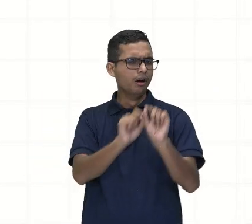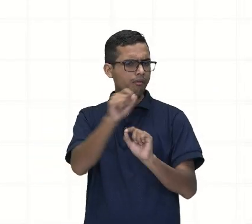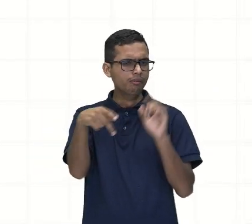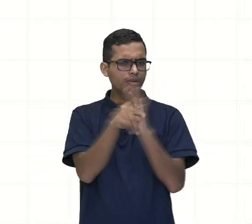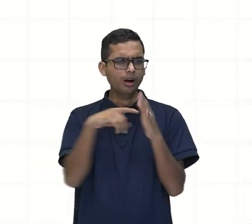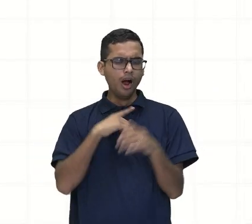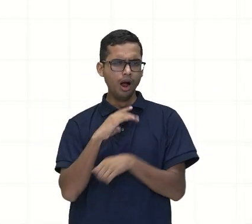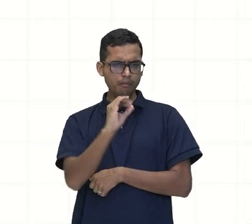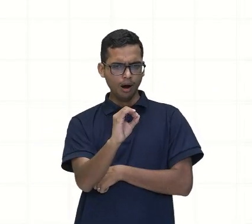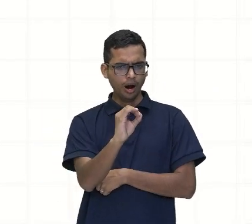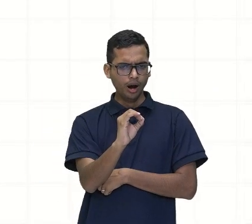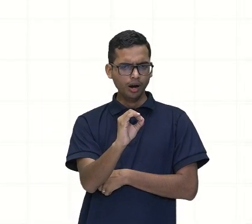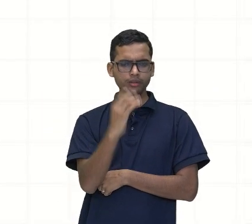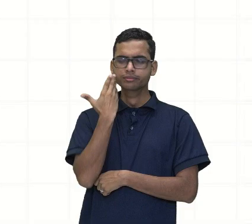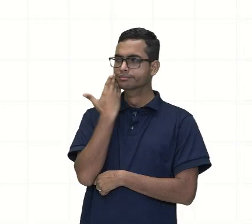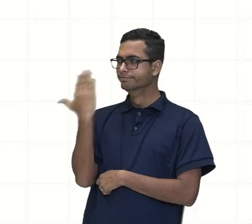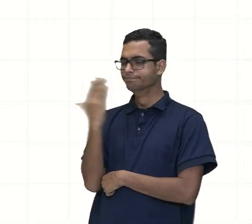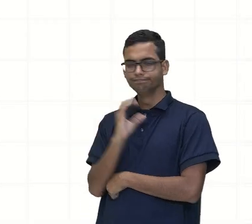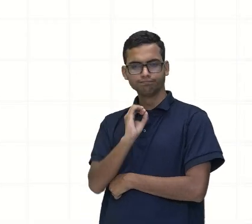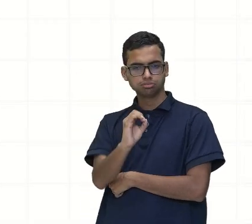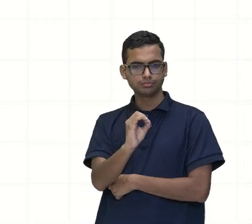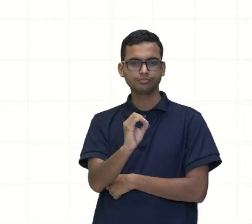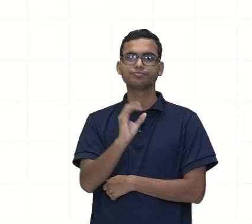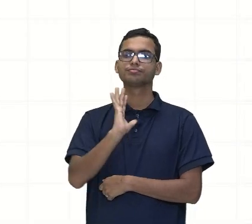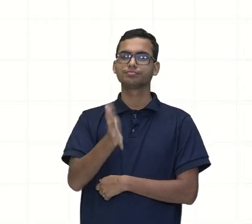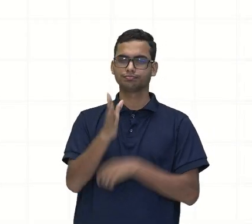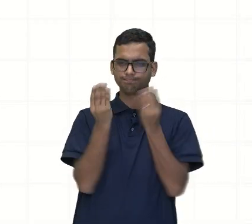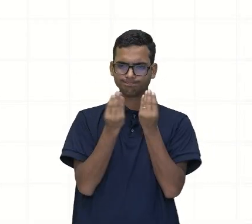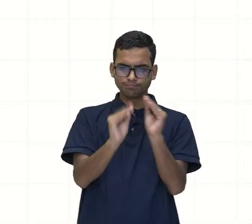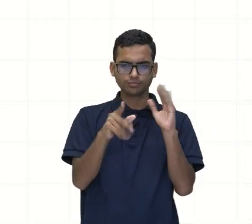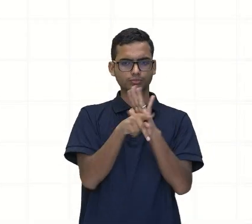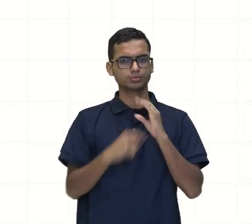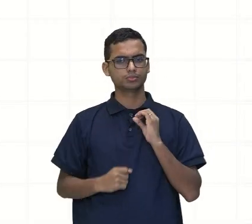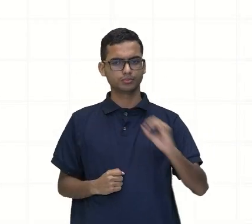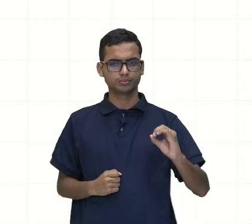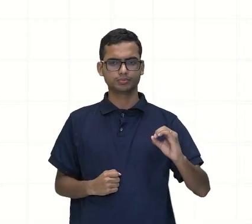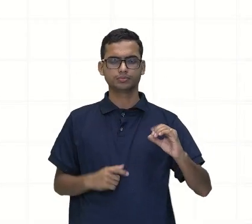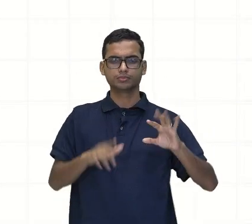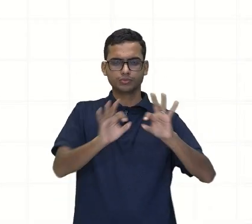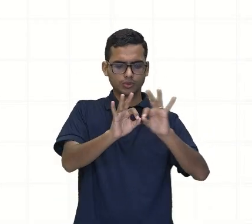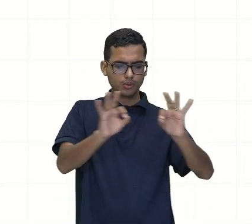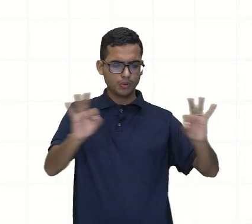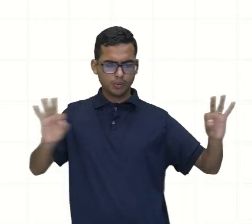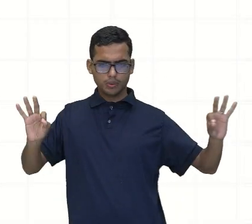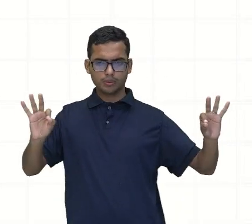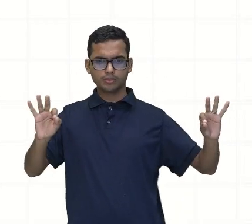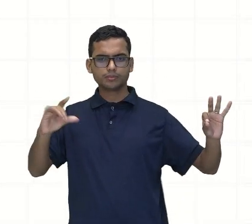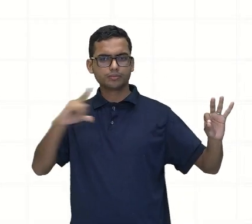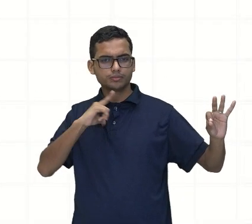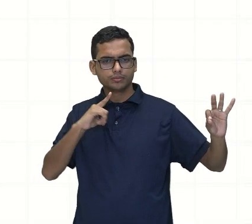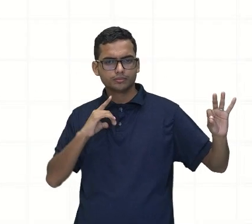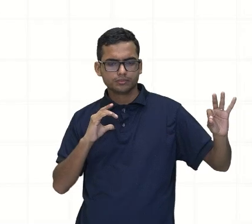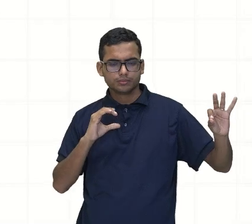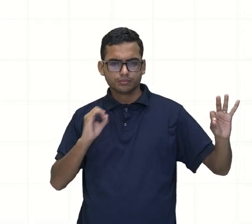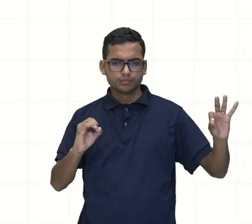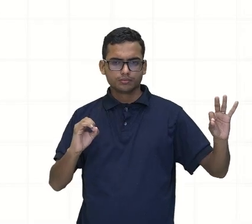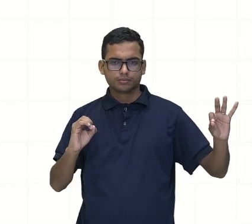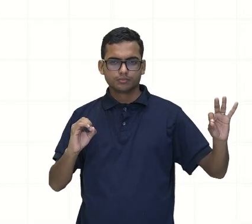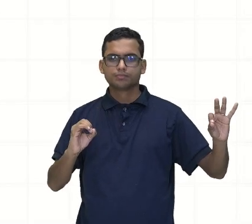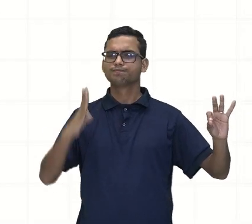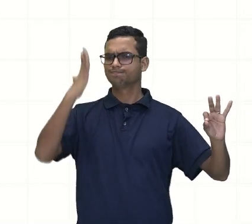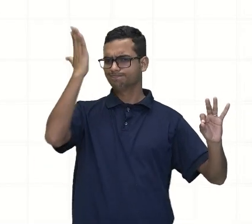zero. Então, já está localizado aqui o zero da reta numérica e a gente